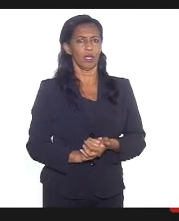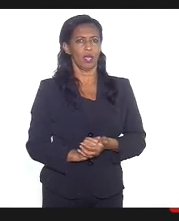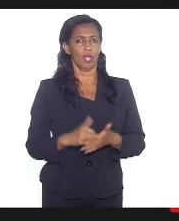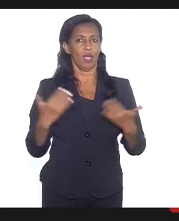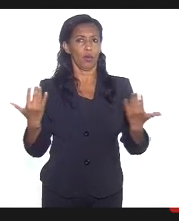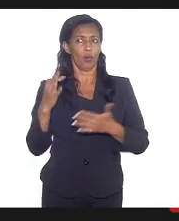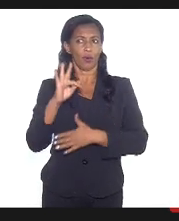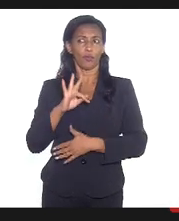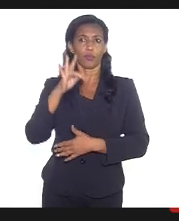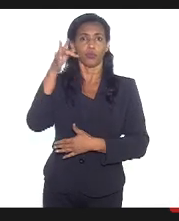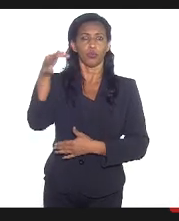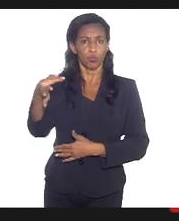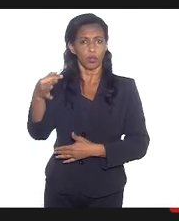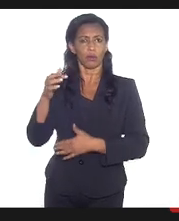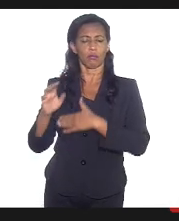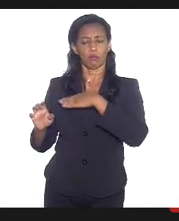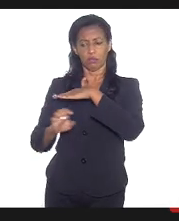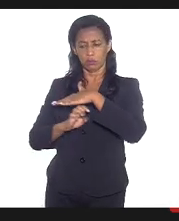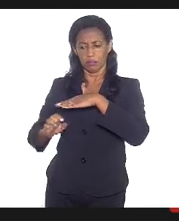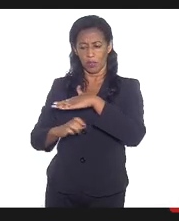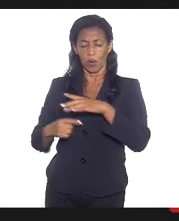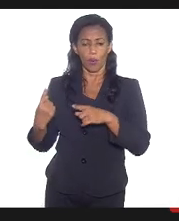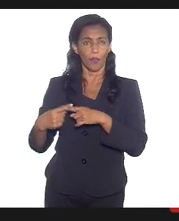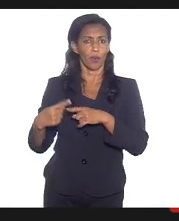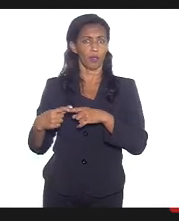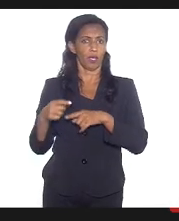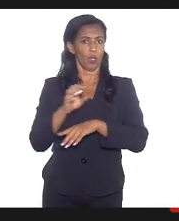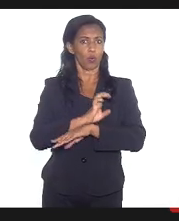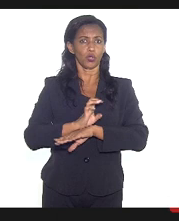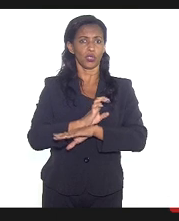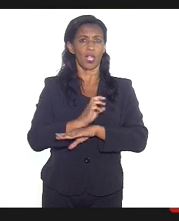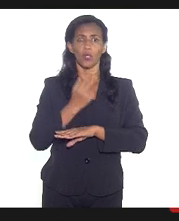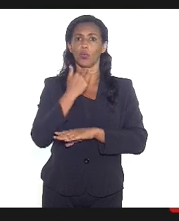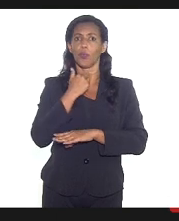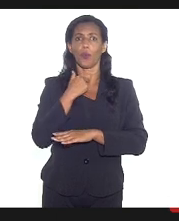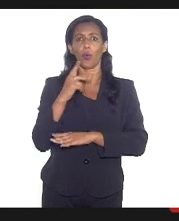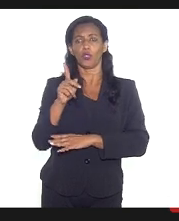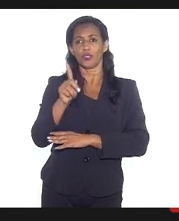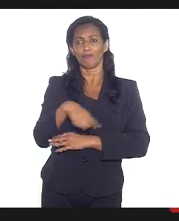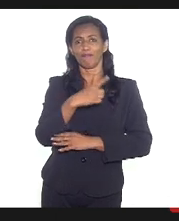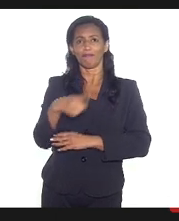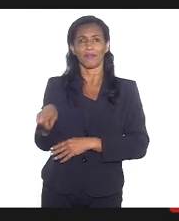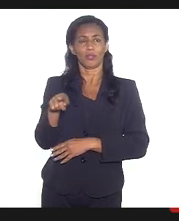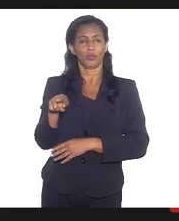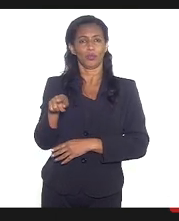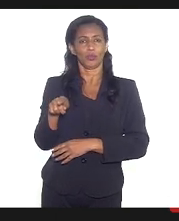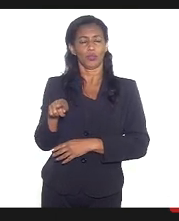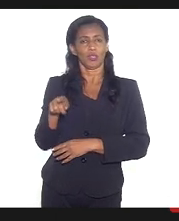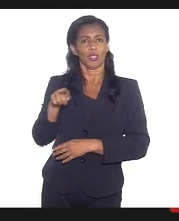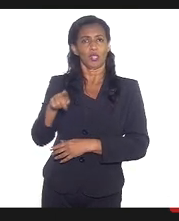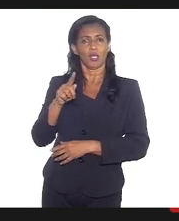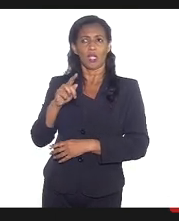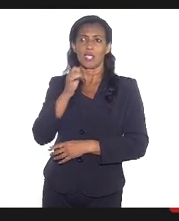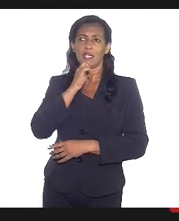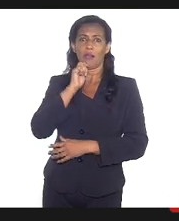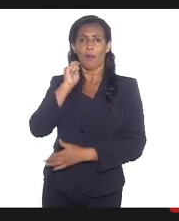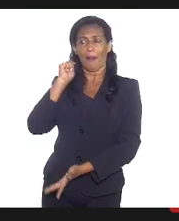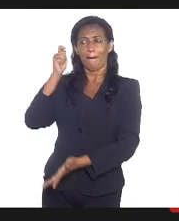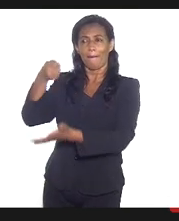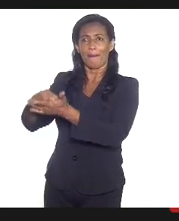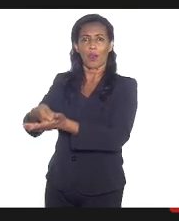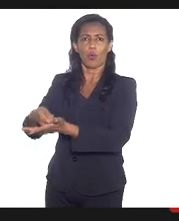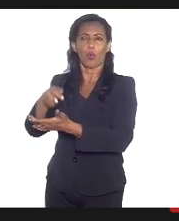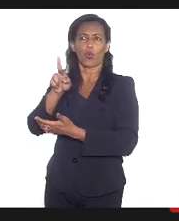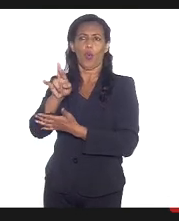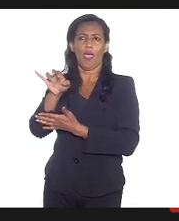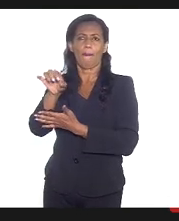futura com as empresas, por quê? O Estado, em tese, não pode impedir a empresa de deduzir, né? Vamos dizer assim, algo que ela pagou no repetro.